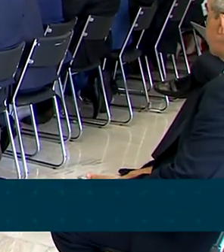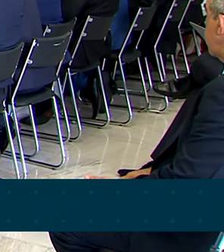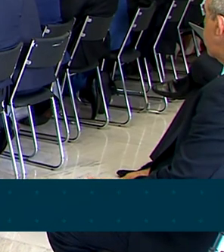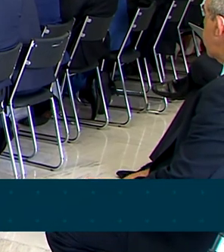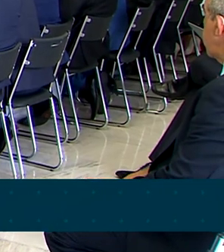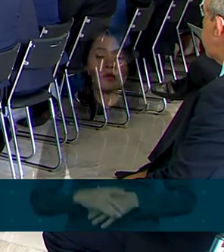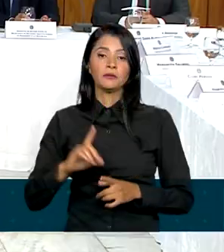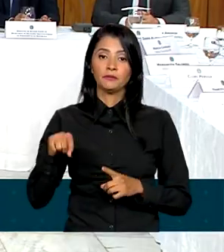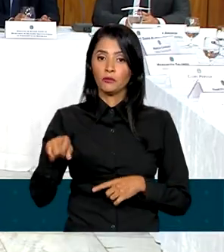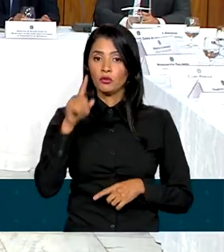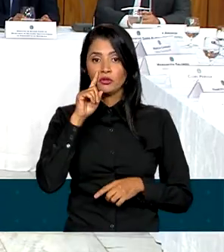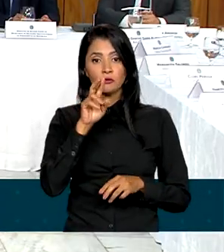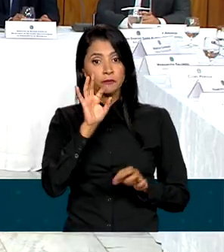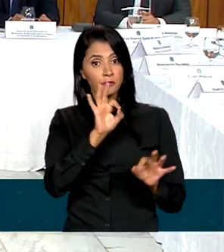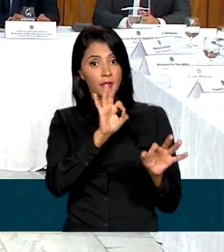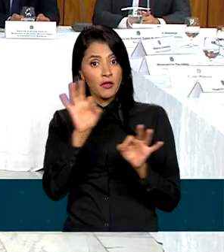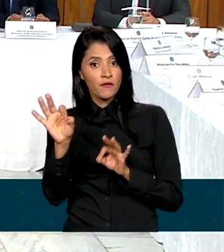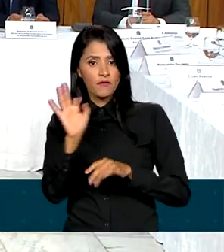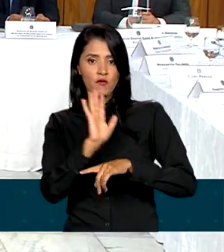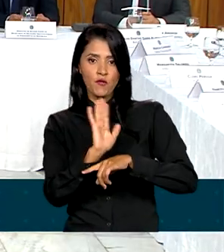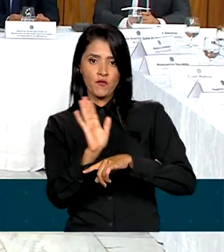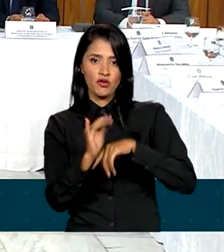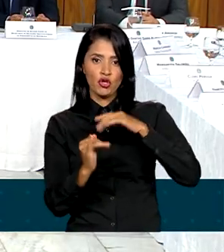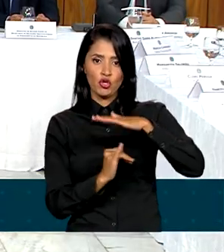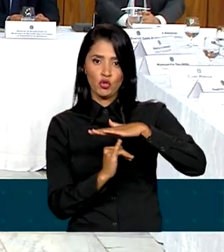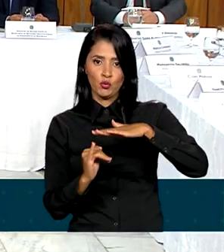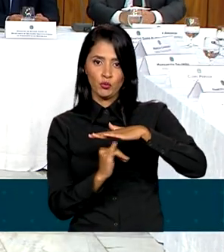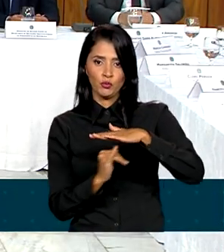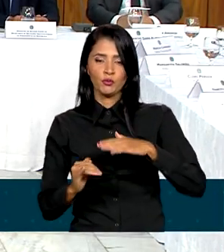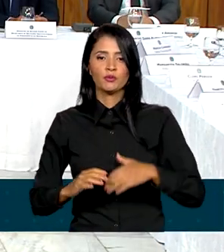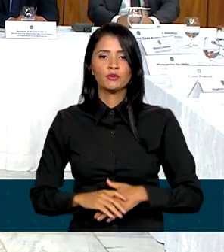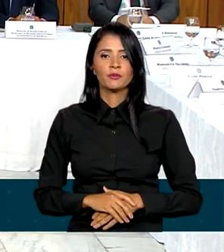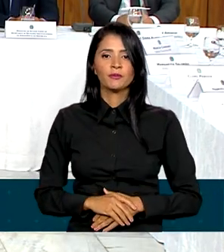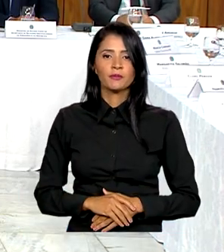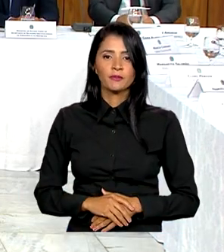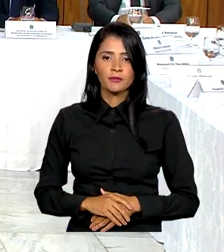A seguir, assistiremos ao vídeo institucional.